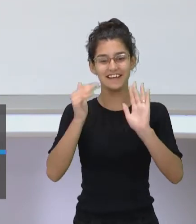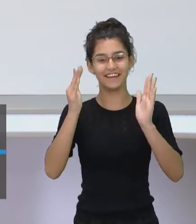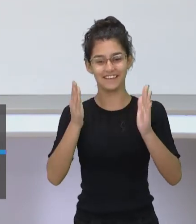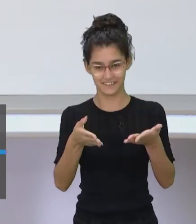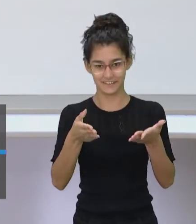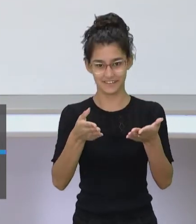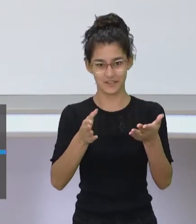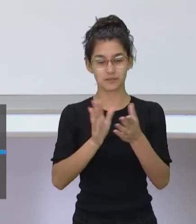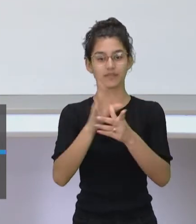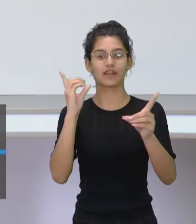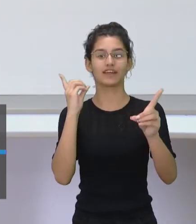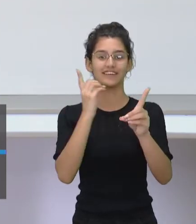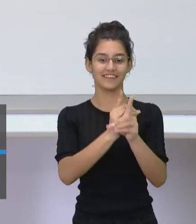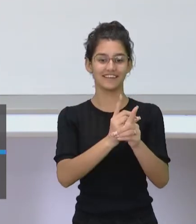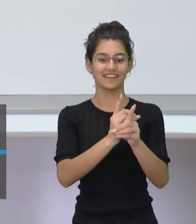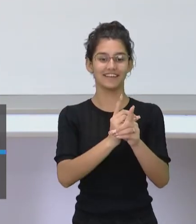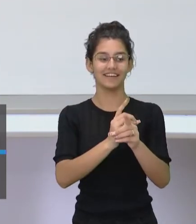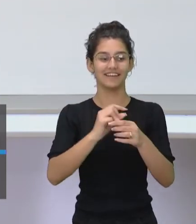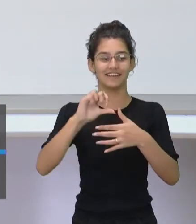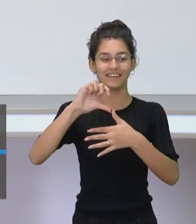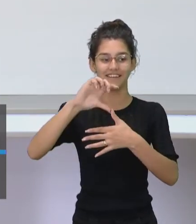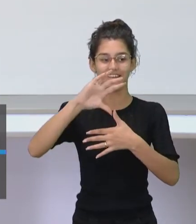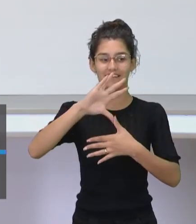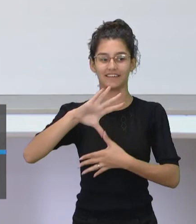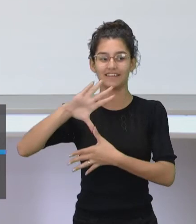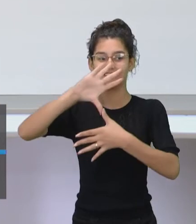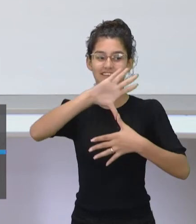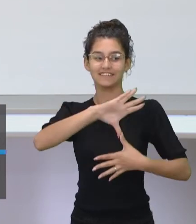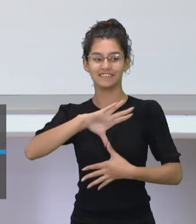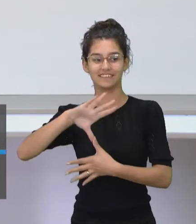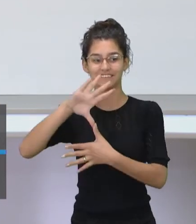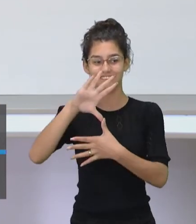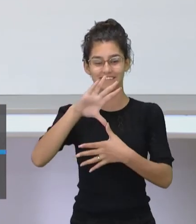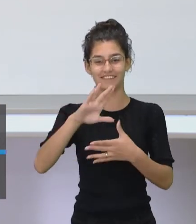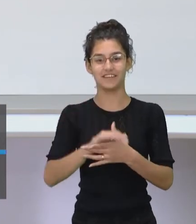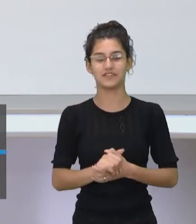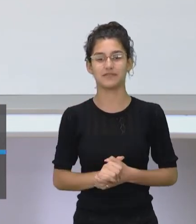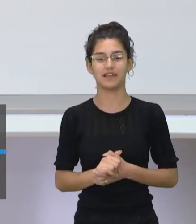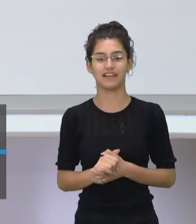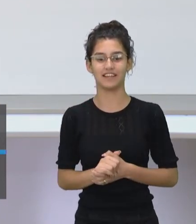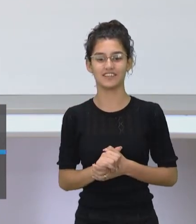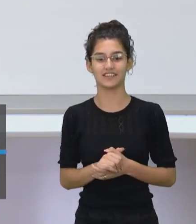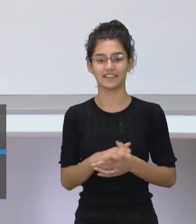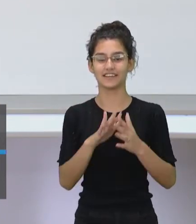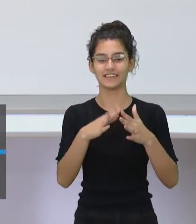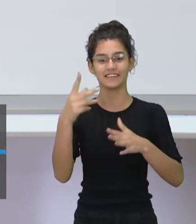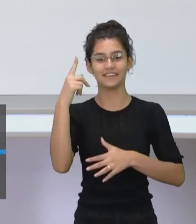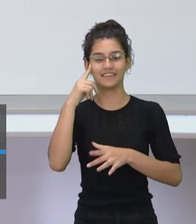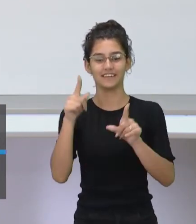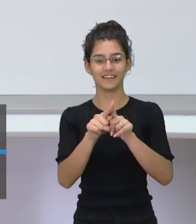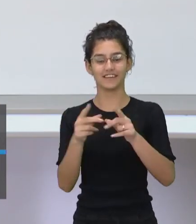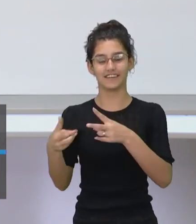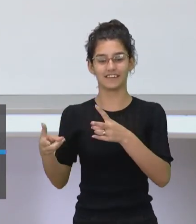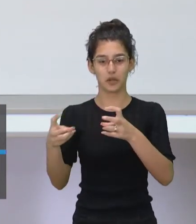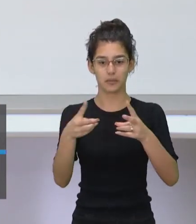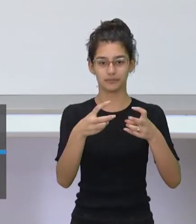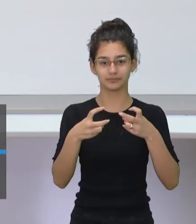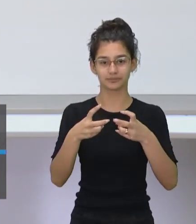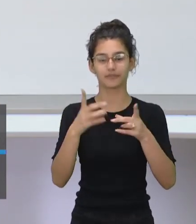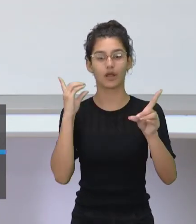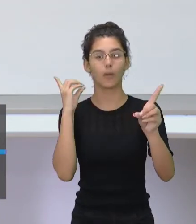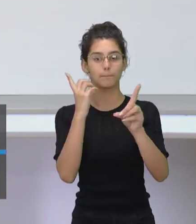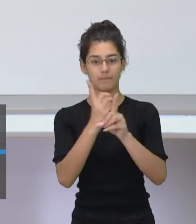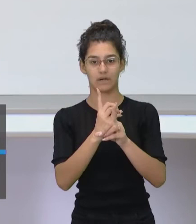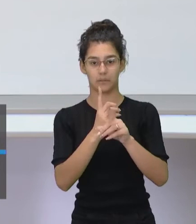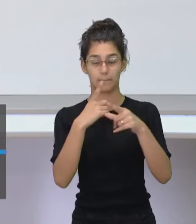de descobrimento da América, mas, estudantes, pensem, analisem, né, esse termo